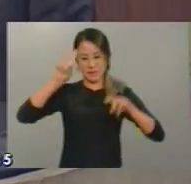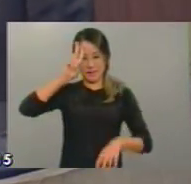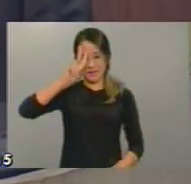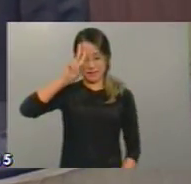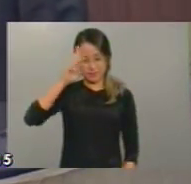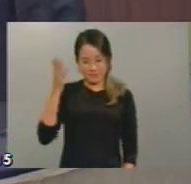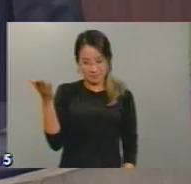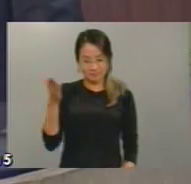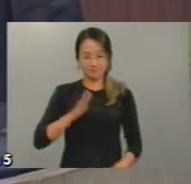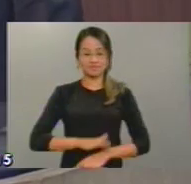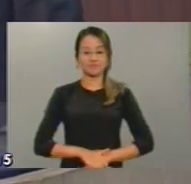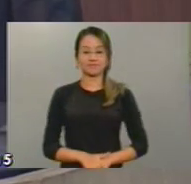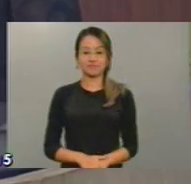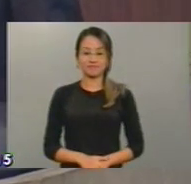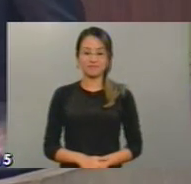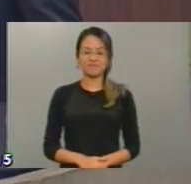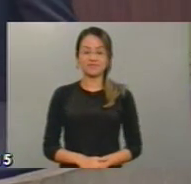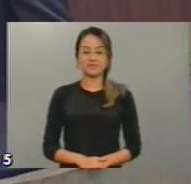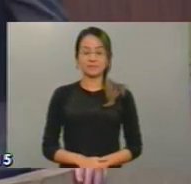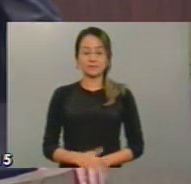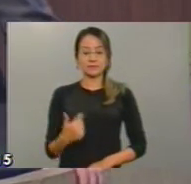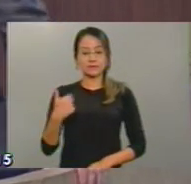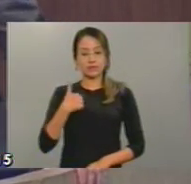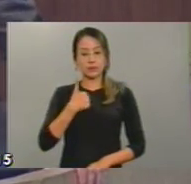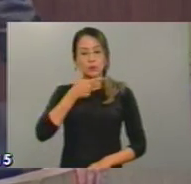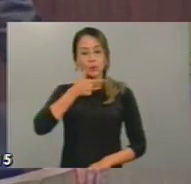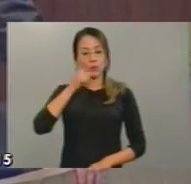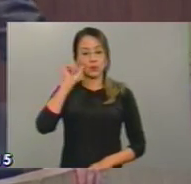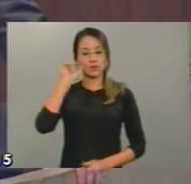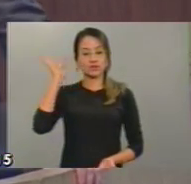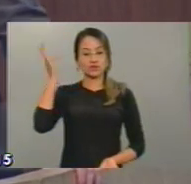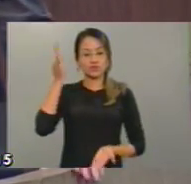foi. Eu não estive aqui